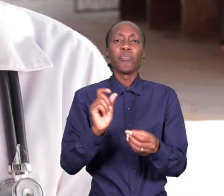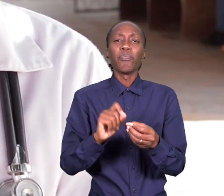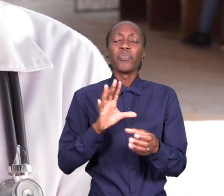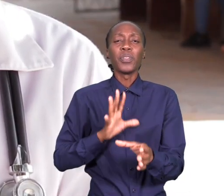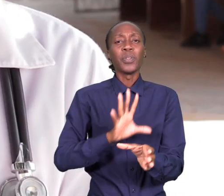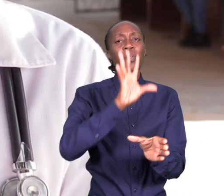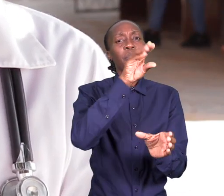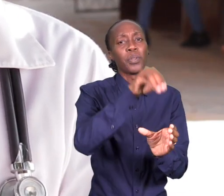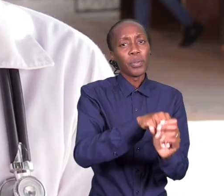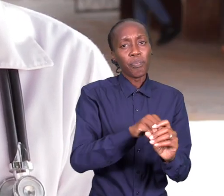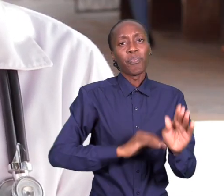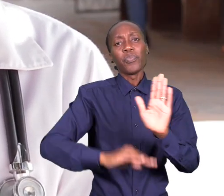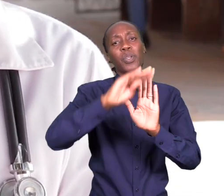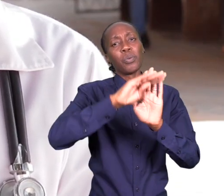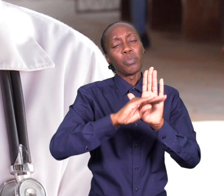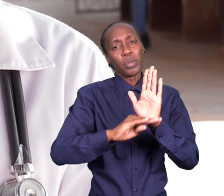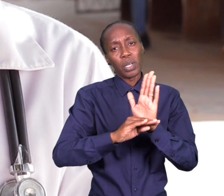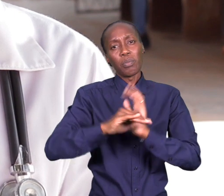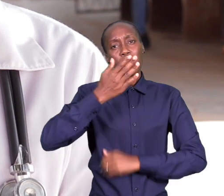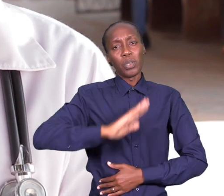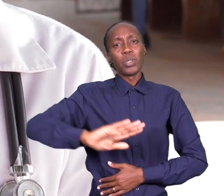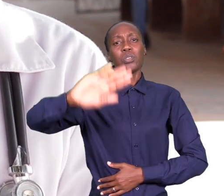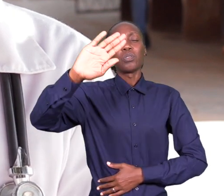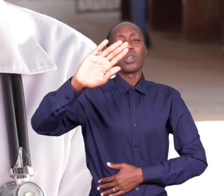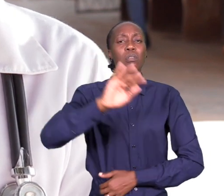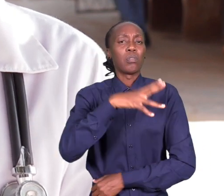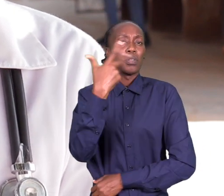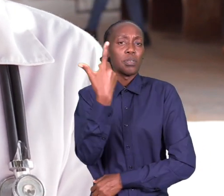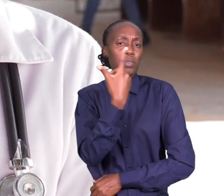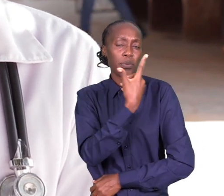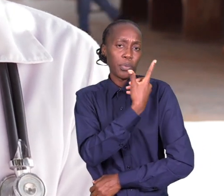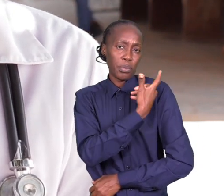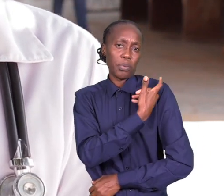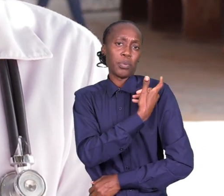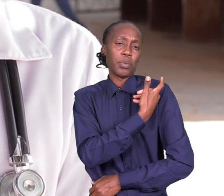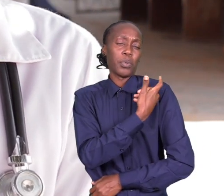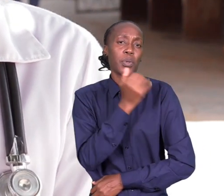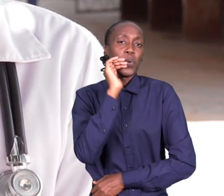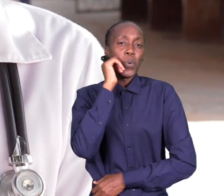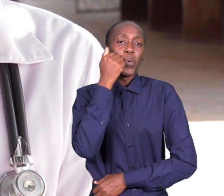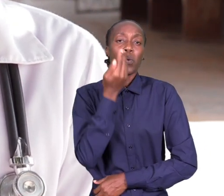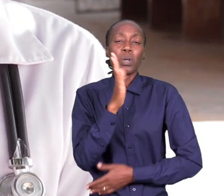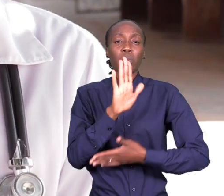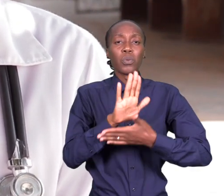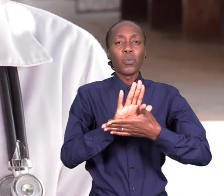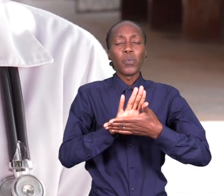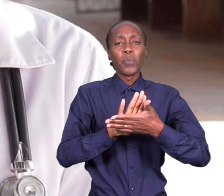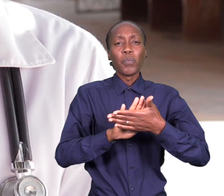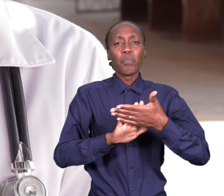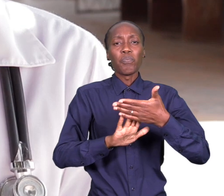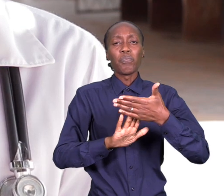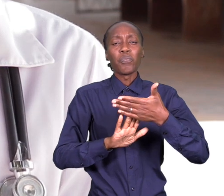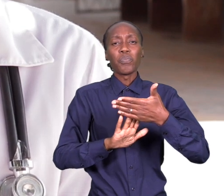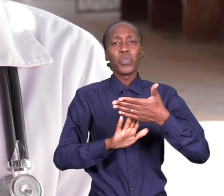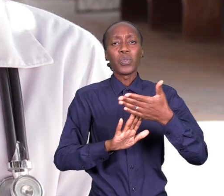estão incluso no Programa Nacional de Vacinação. Então, quando começa a vacinação, a partir